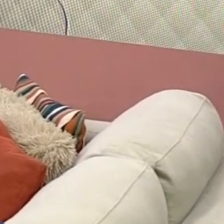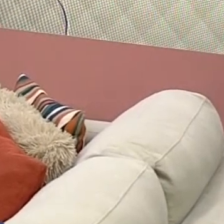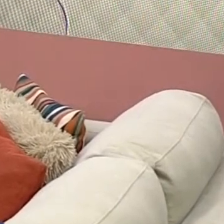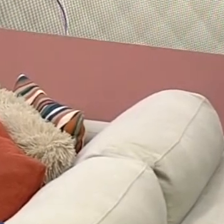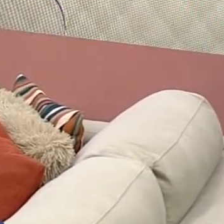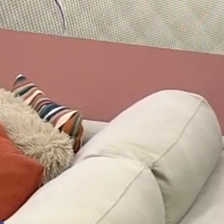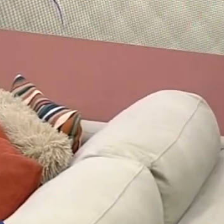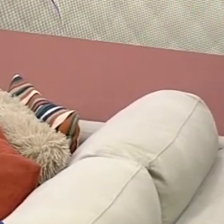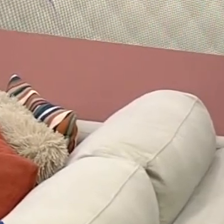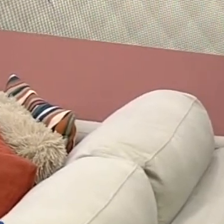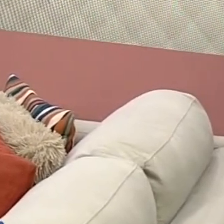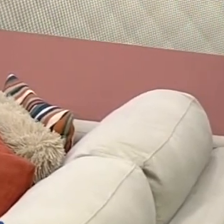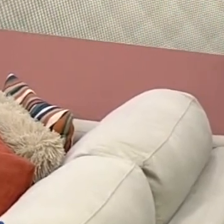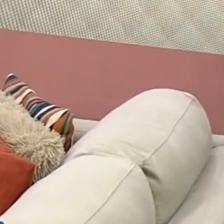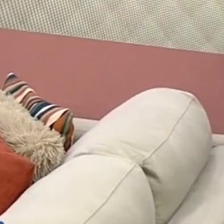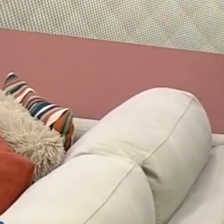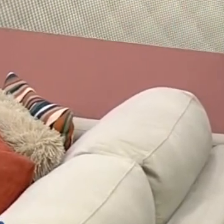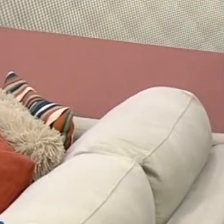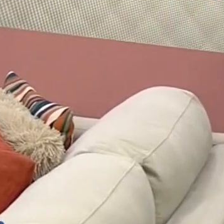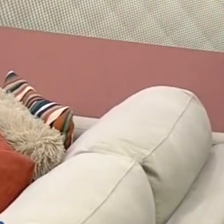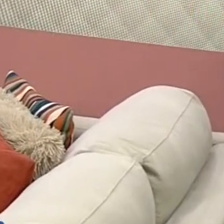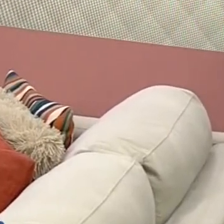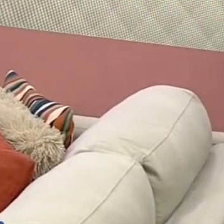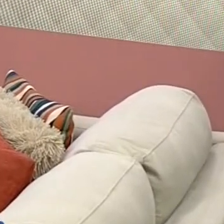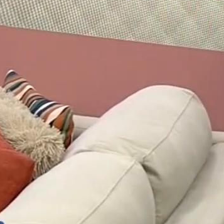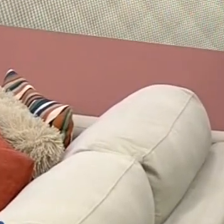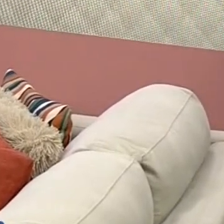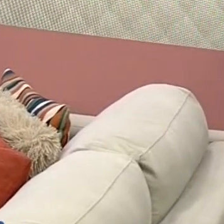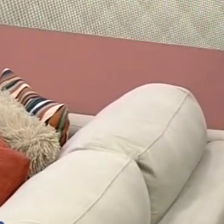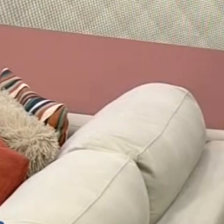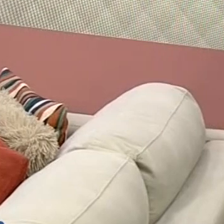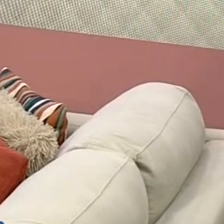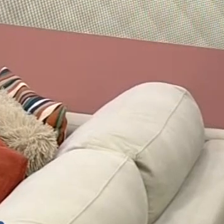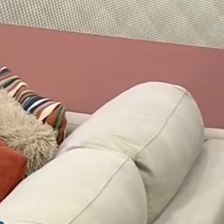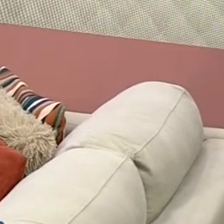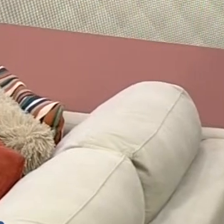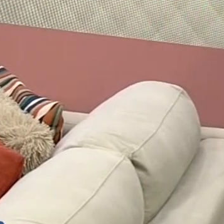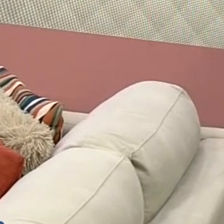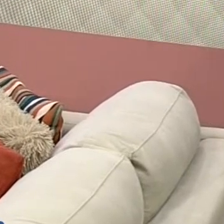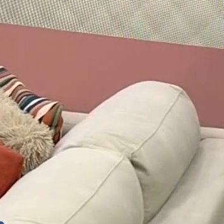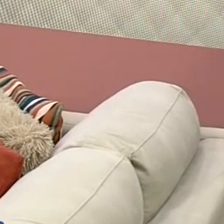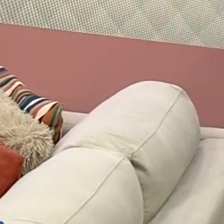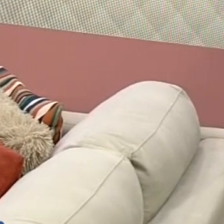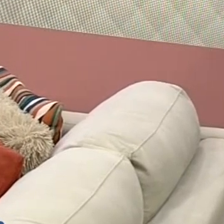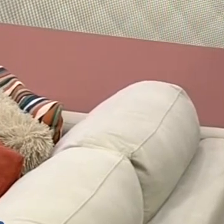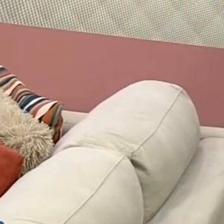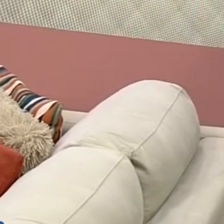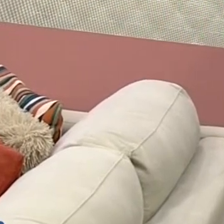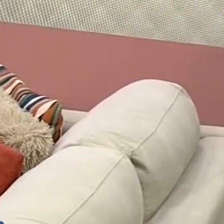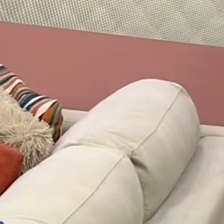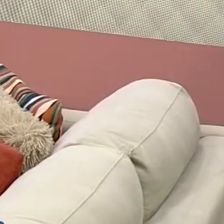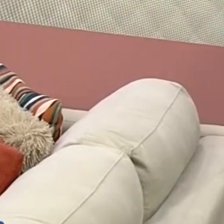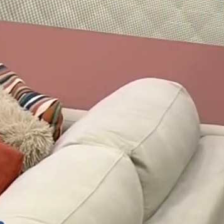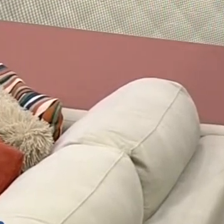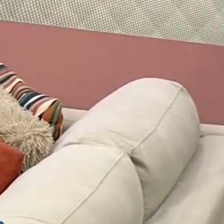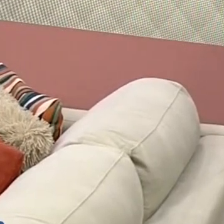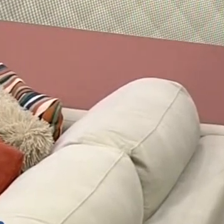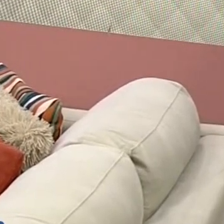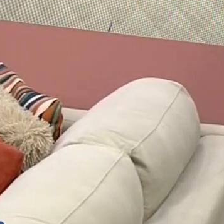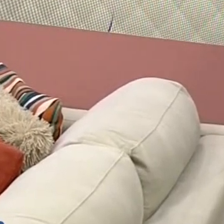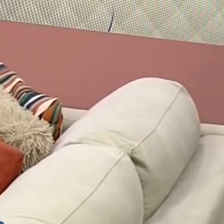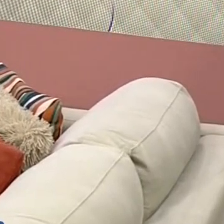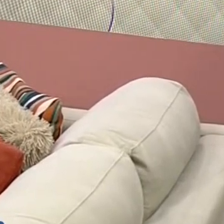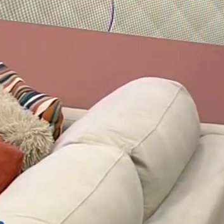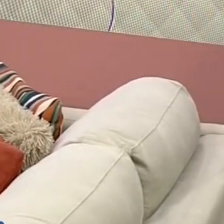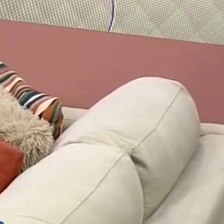já existe há muitos anos, né? Há décadas, mas hoje a gente está começando a ouvir falar mais de inclusão, né? E hoje eu estou